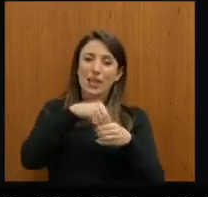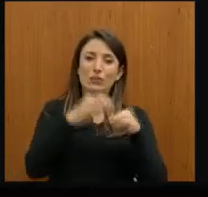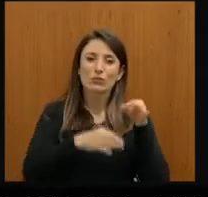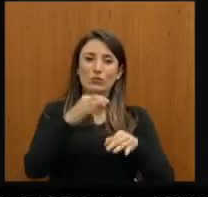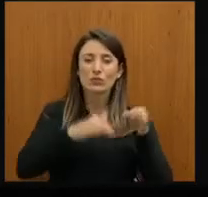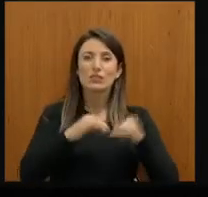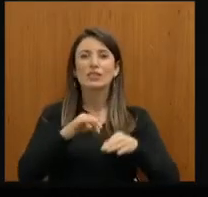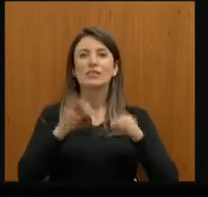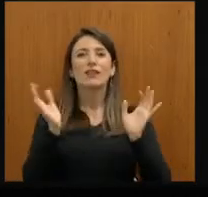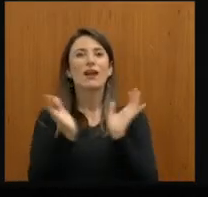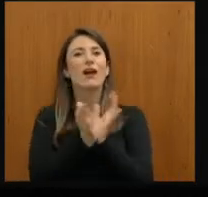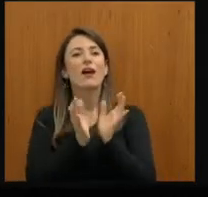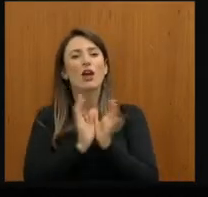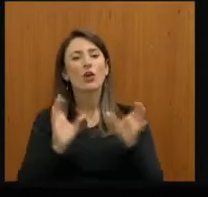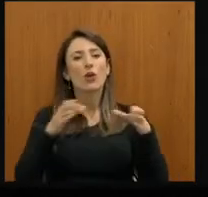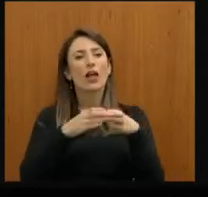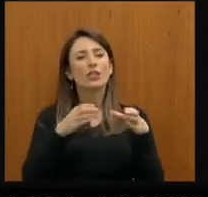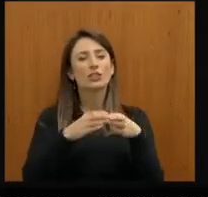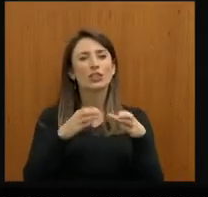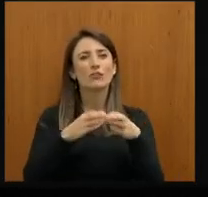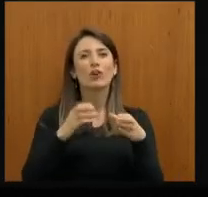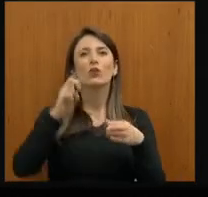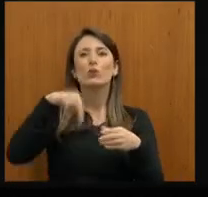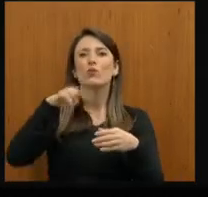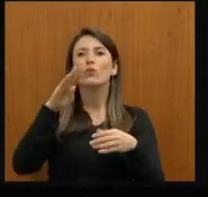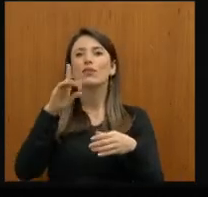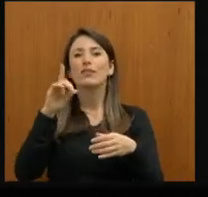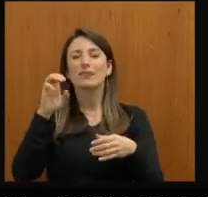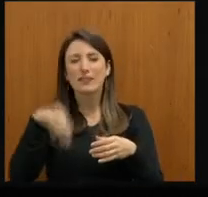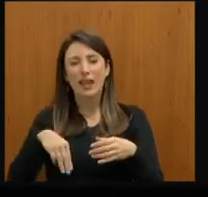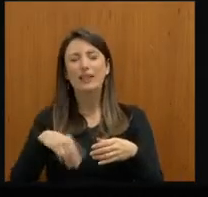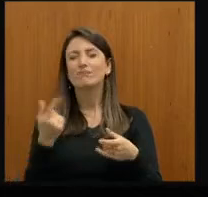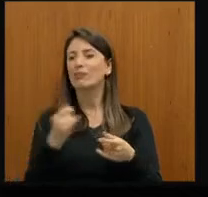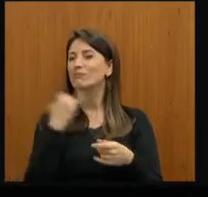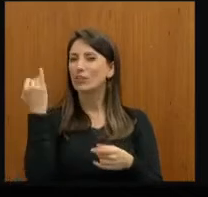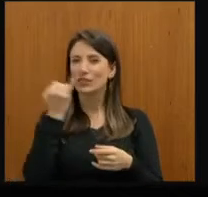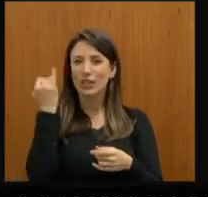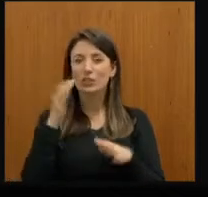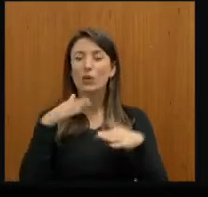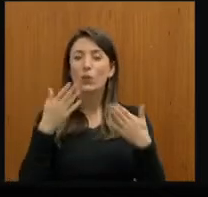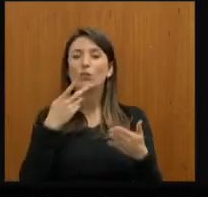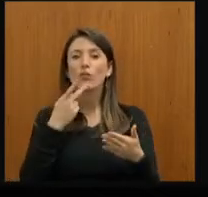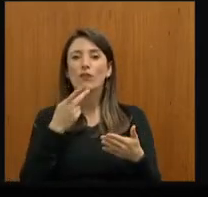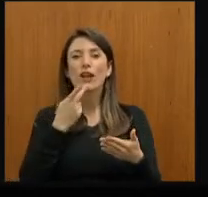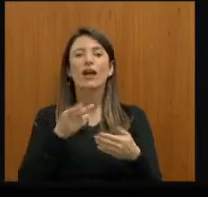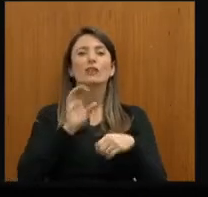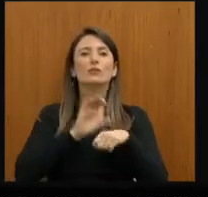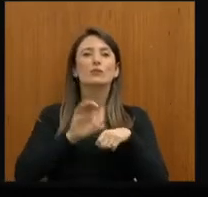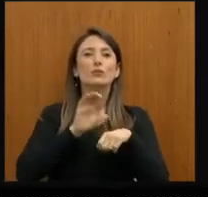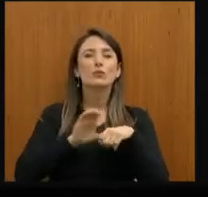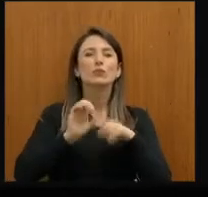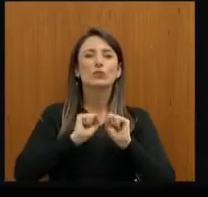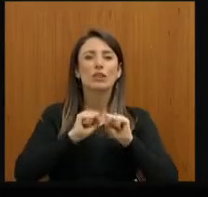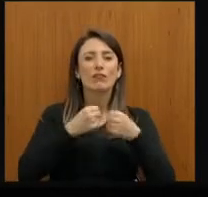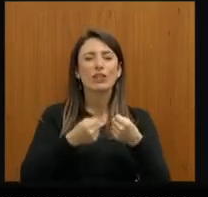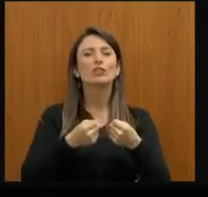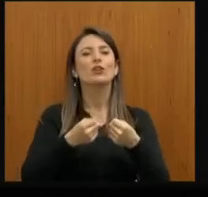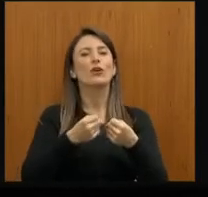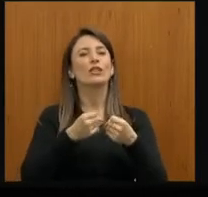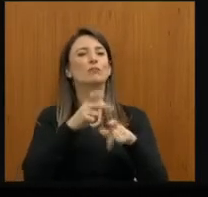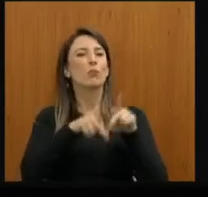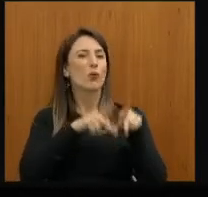dor no dente também relevante né Eu sempre sinto quando eu vou falar do curso de perfil do usuário de 2017